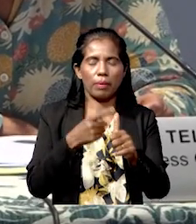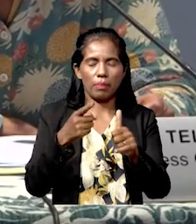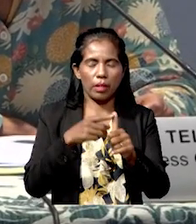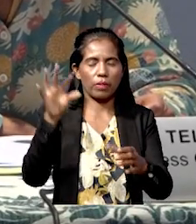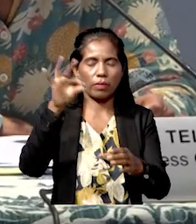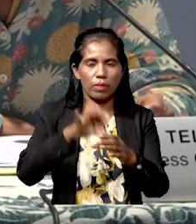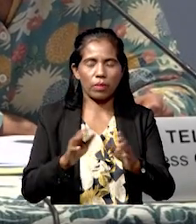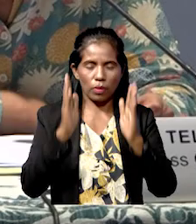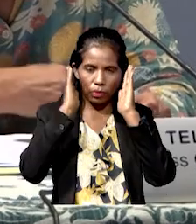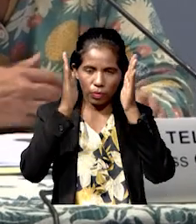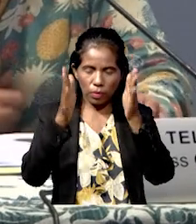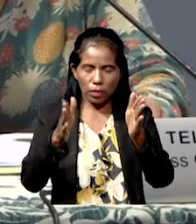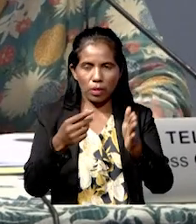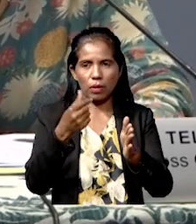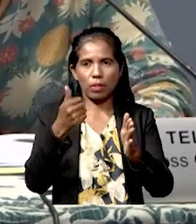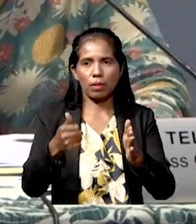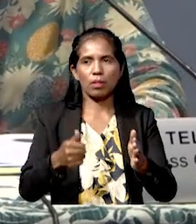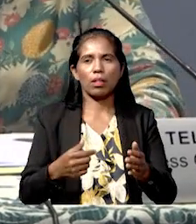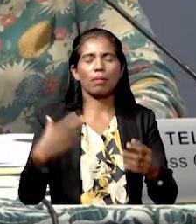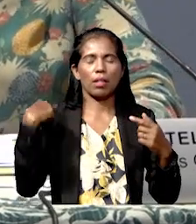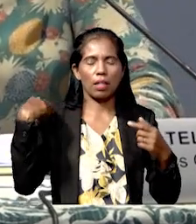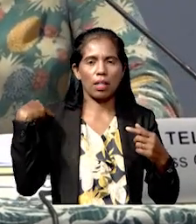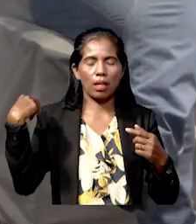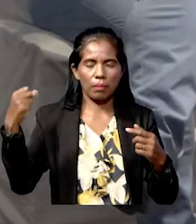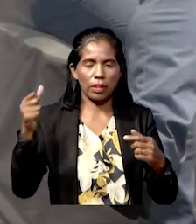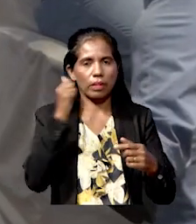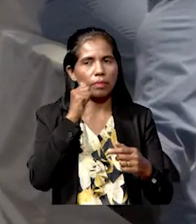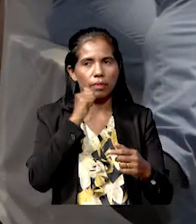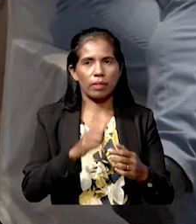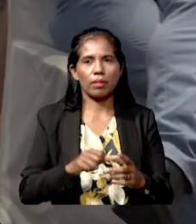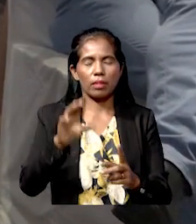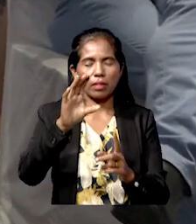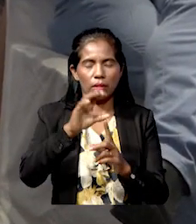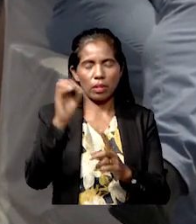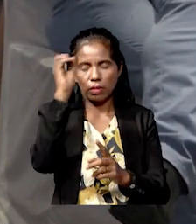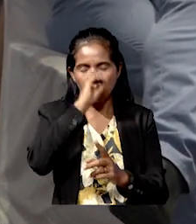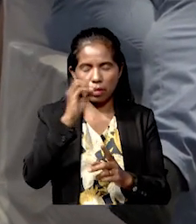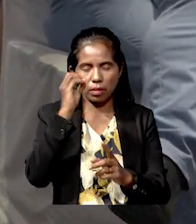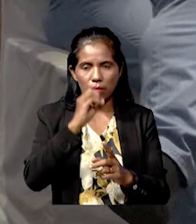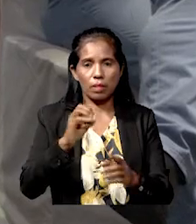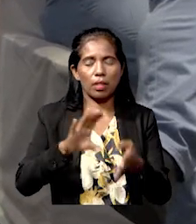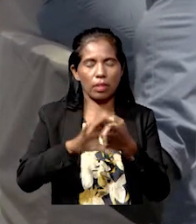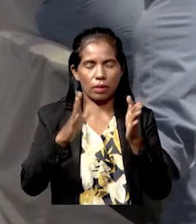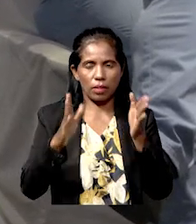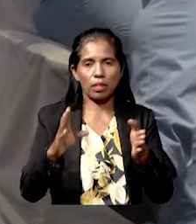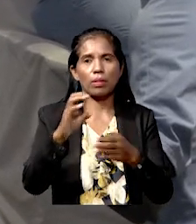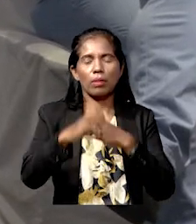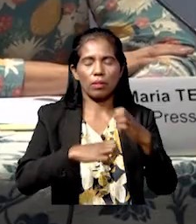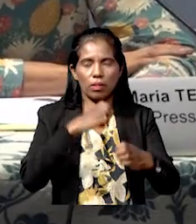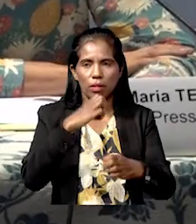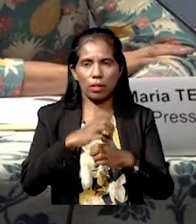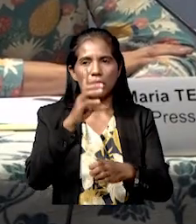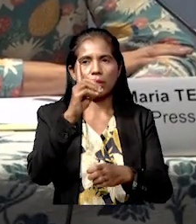foi atenção oituan date bahak bit feto. Chefe observador Misaun Observasaun Eleitorál União Europeia Dominic